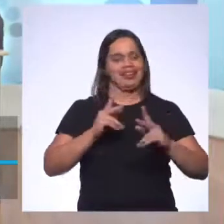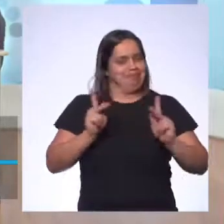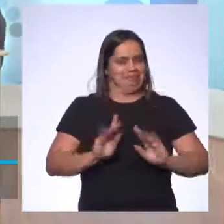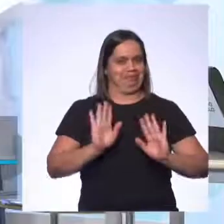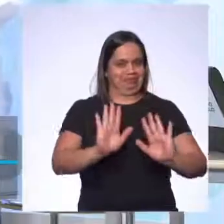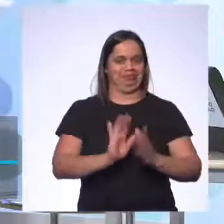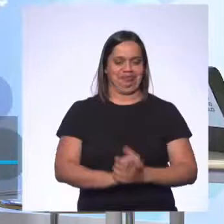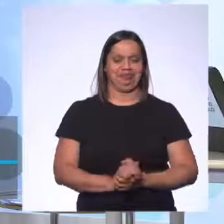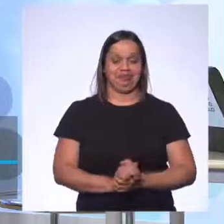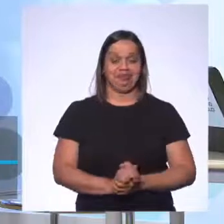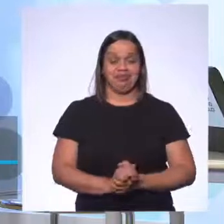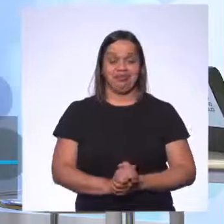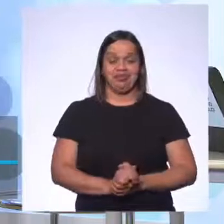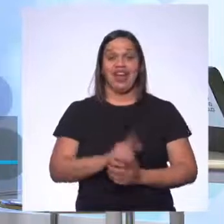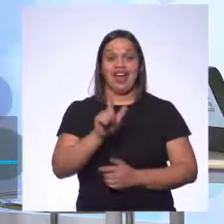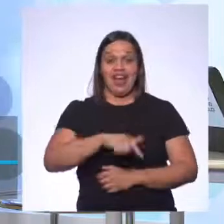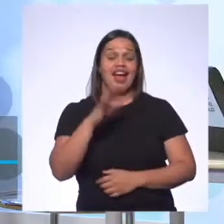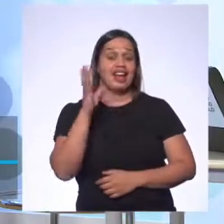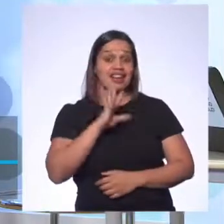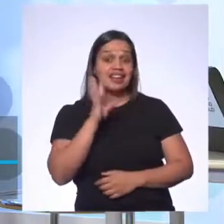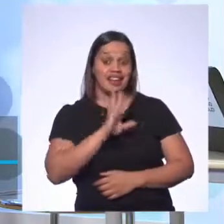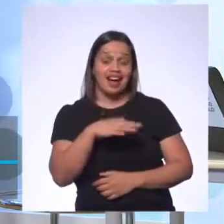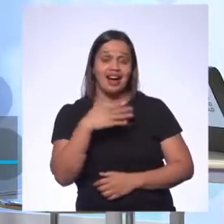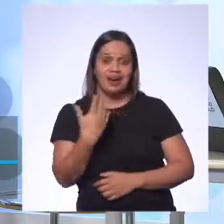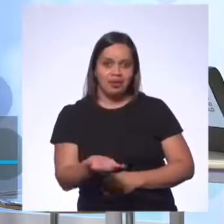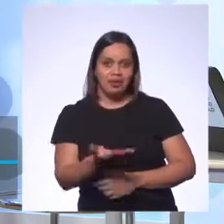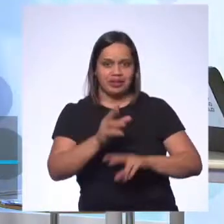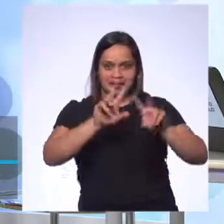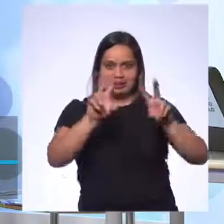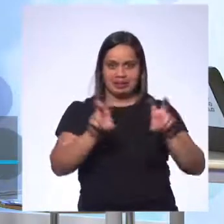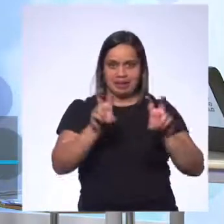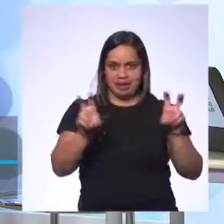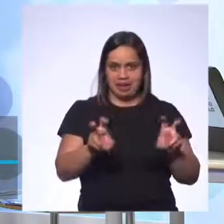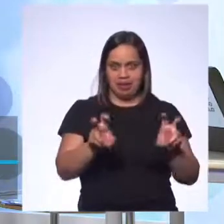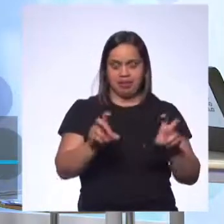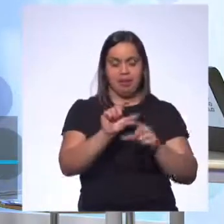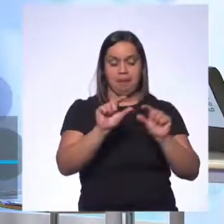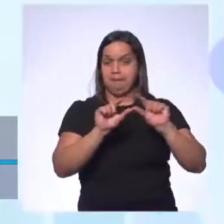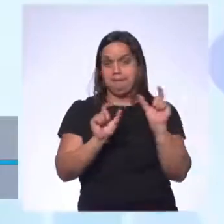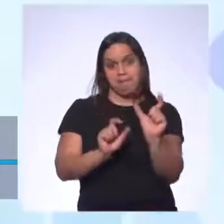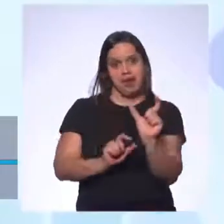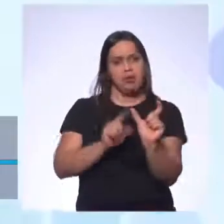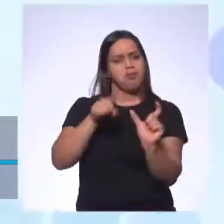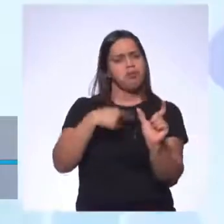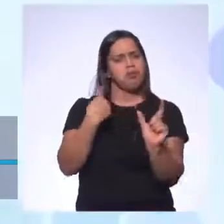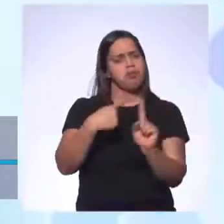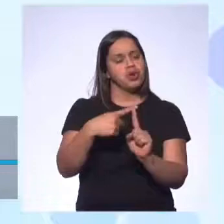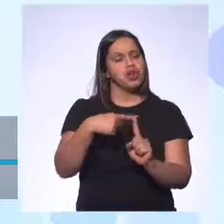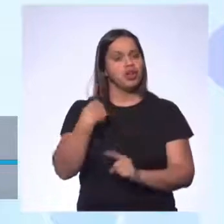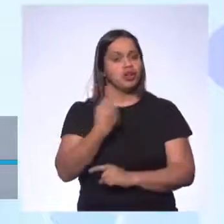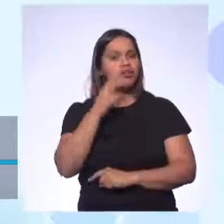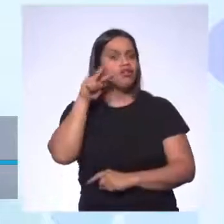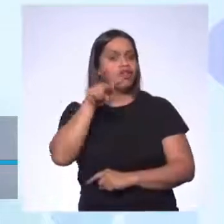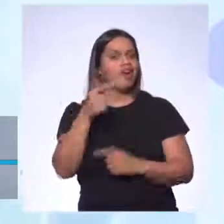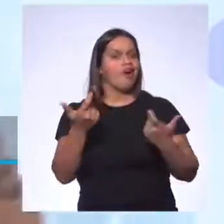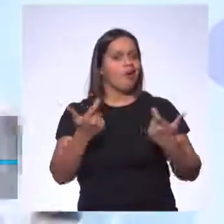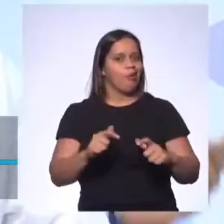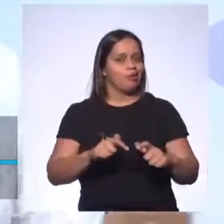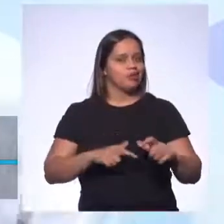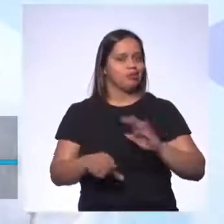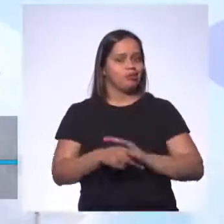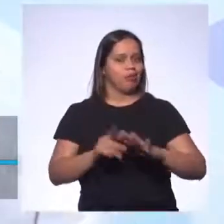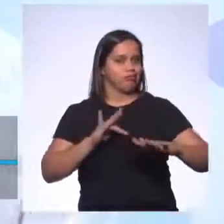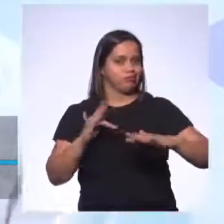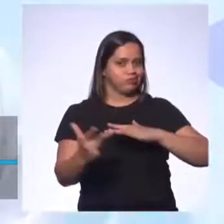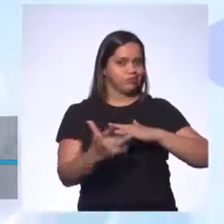assim, mas é legal esse tipo de termo, porque é o que normalmente a gente vê, principalmente na mídia, a gente vê